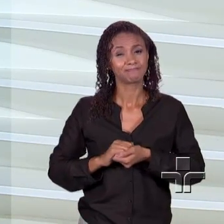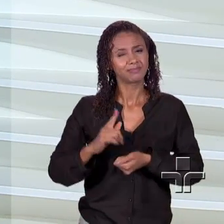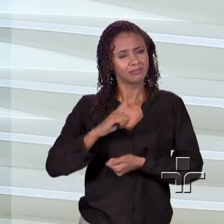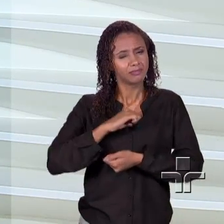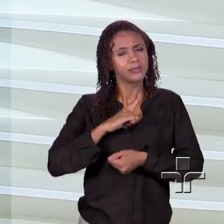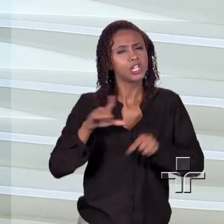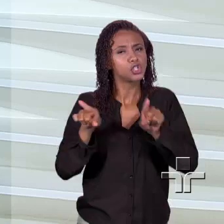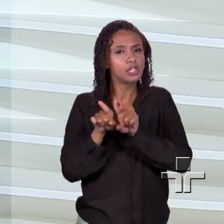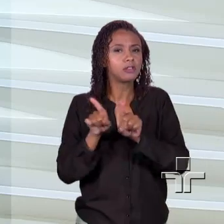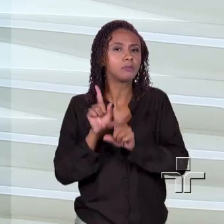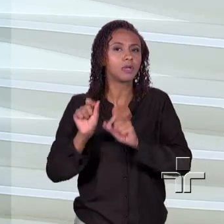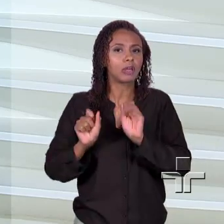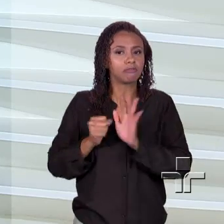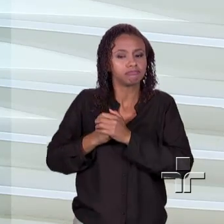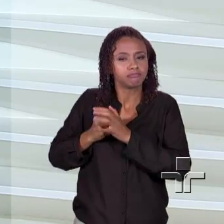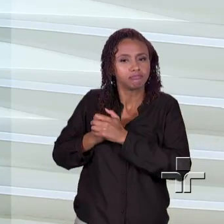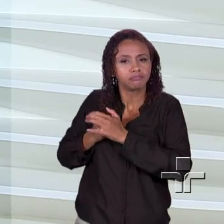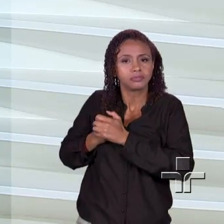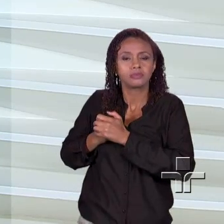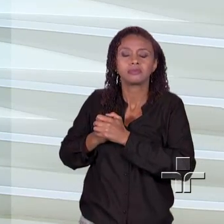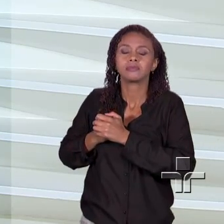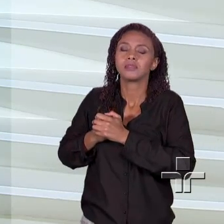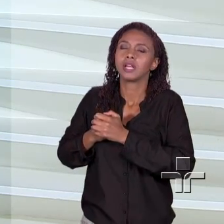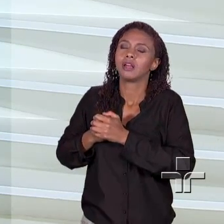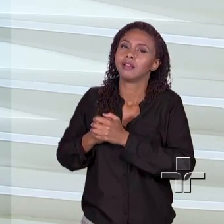veladamente é um cara que não